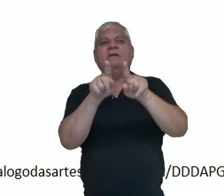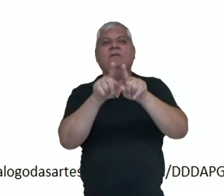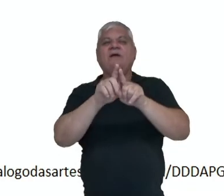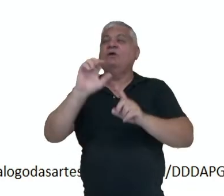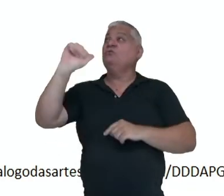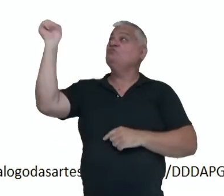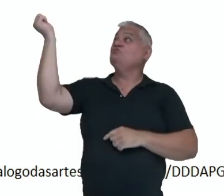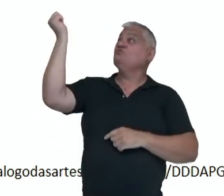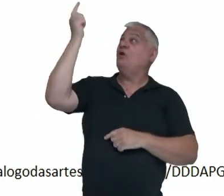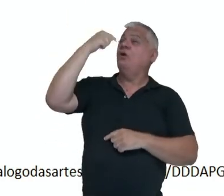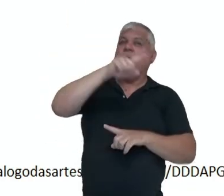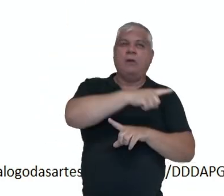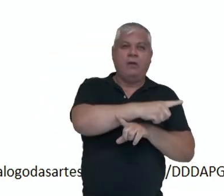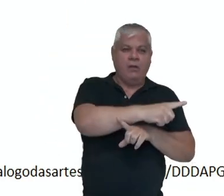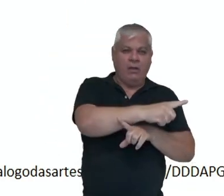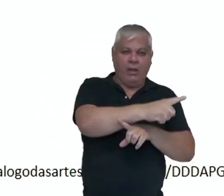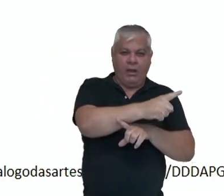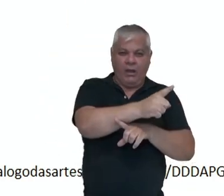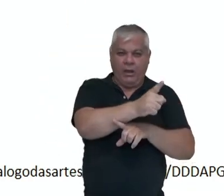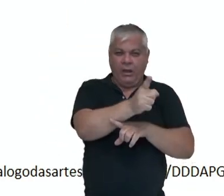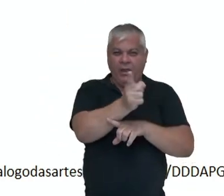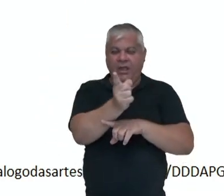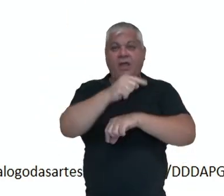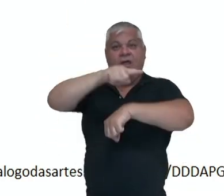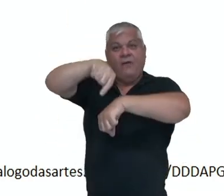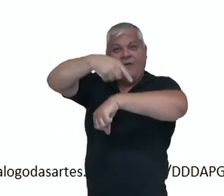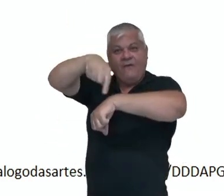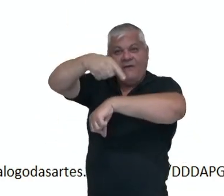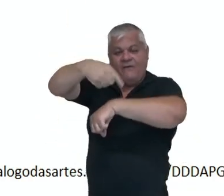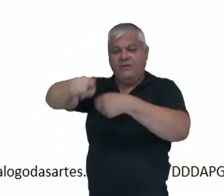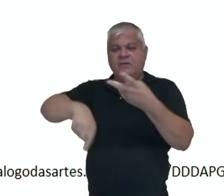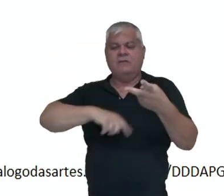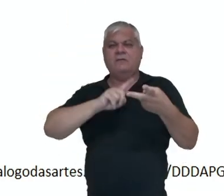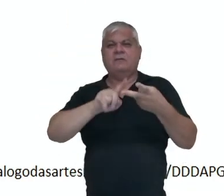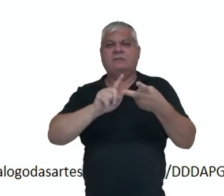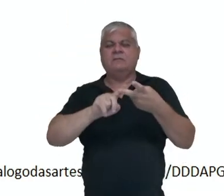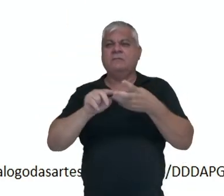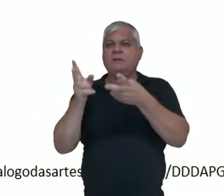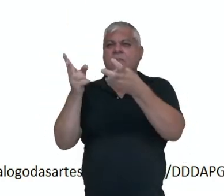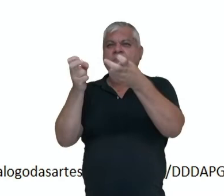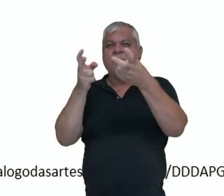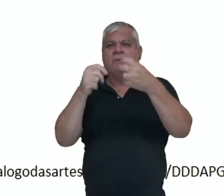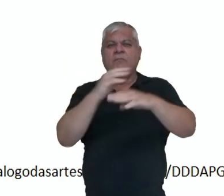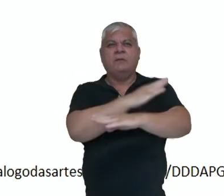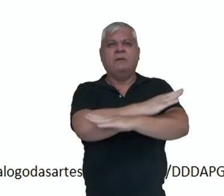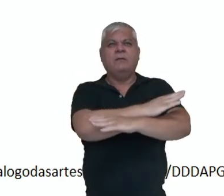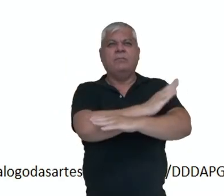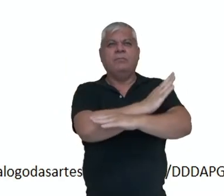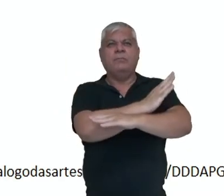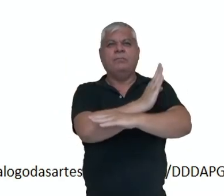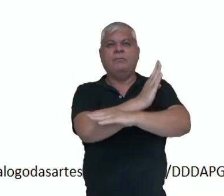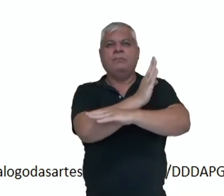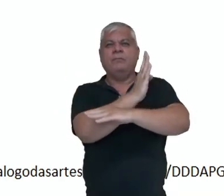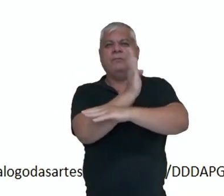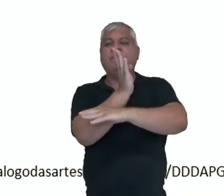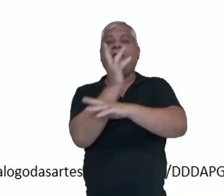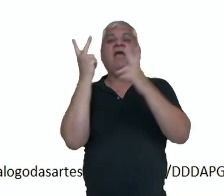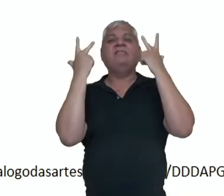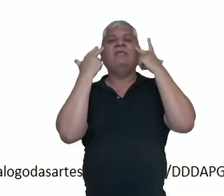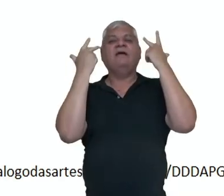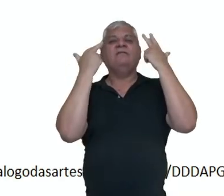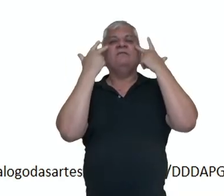ano, as horas do dia e uma nova capacidade de percepção do tempo como algo natural e não como um